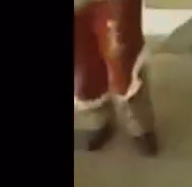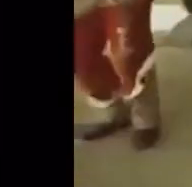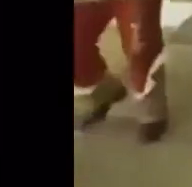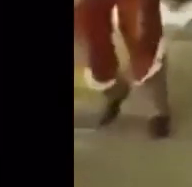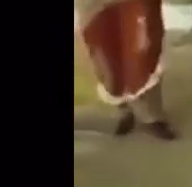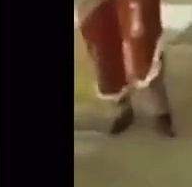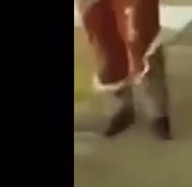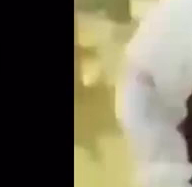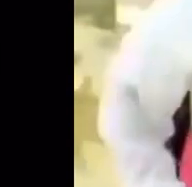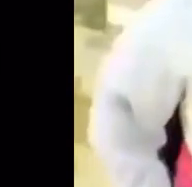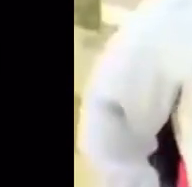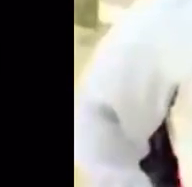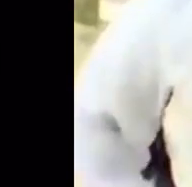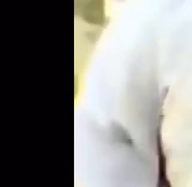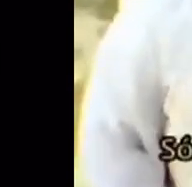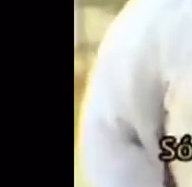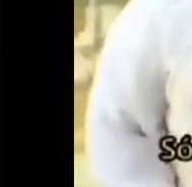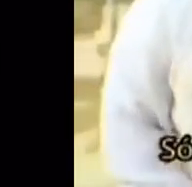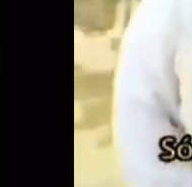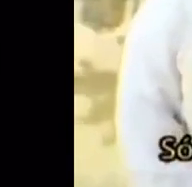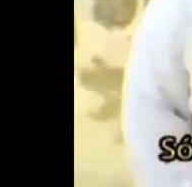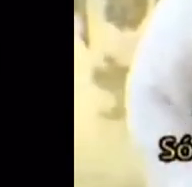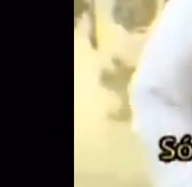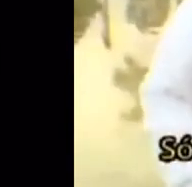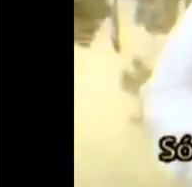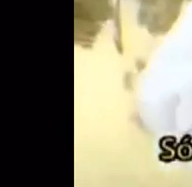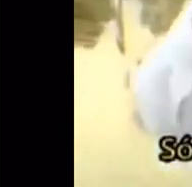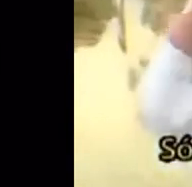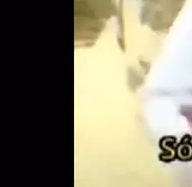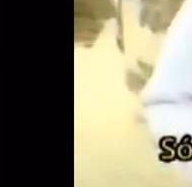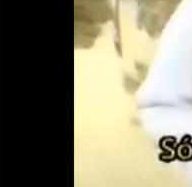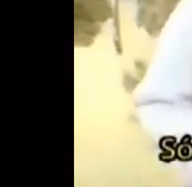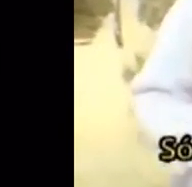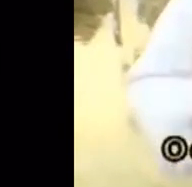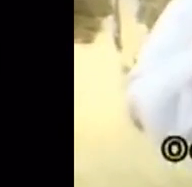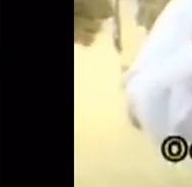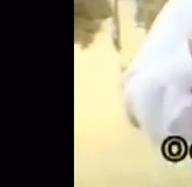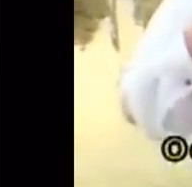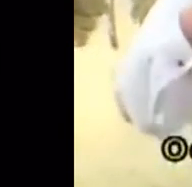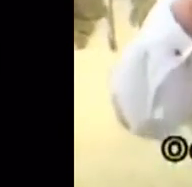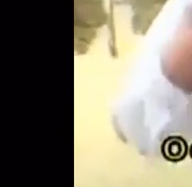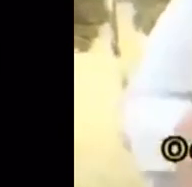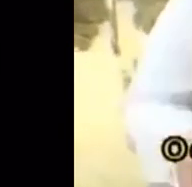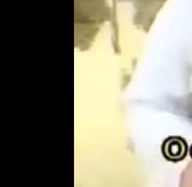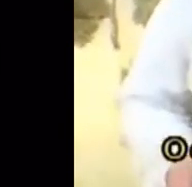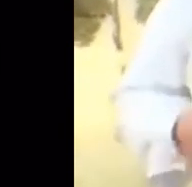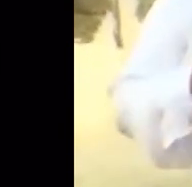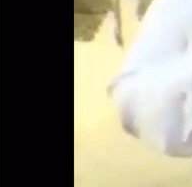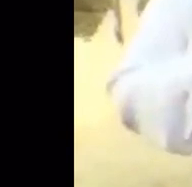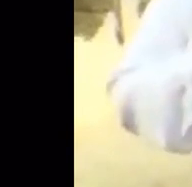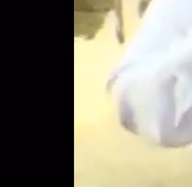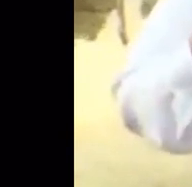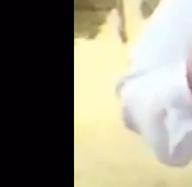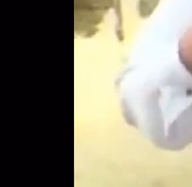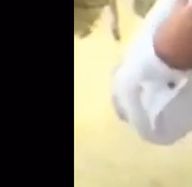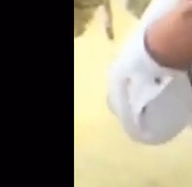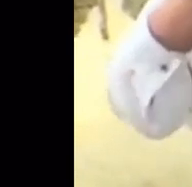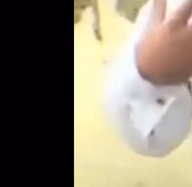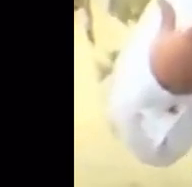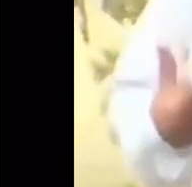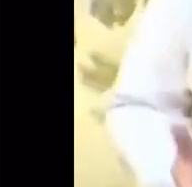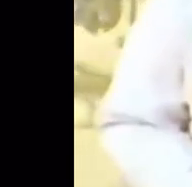os passos que os cavaleiros fazem? Tem, basicamente. Só que a gente, a quadrilha é em torno da dama. O cavaleiro é apenas um acompanhante. Então a gente não tem